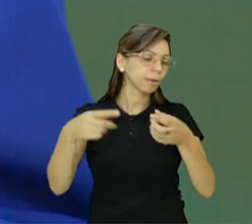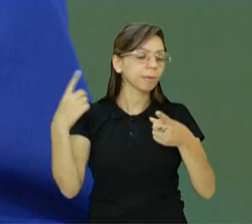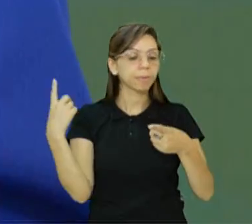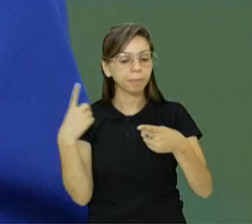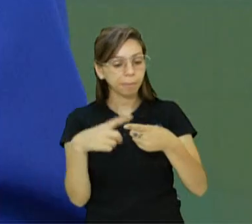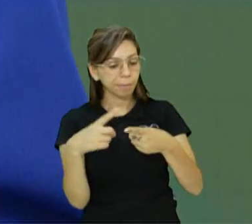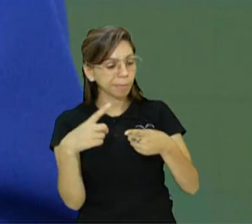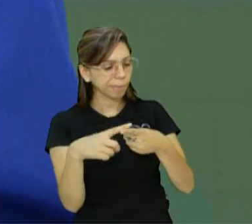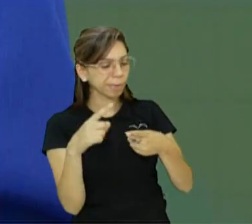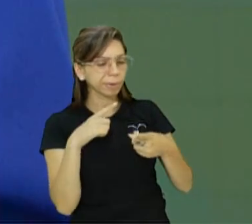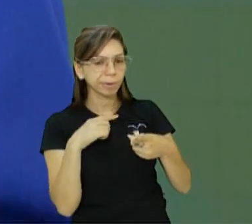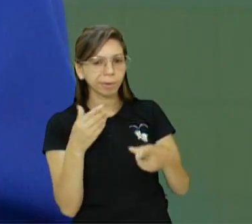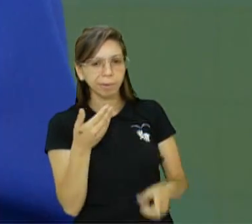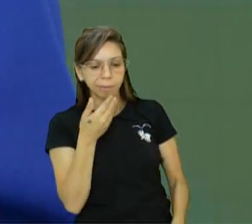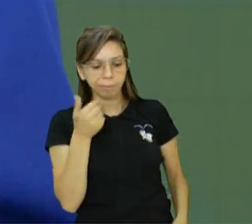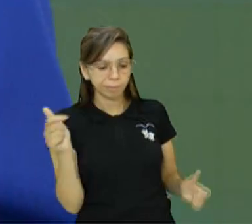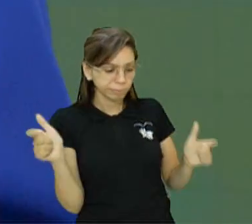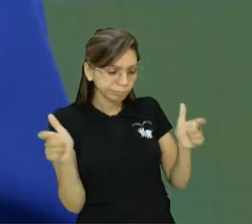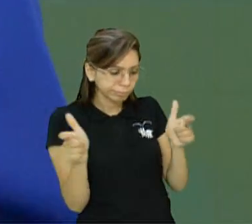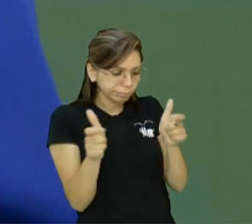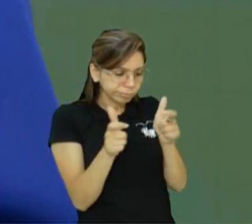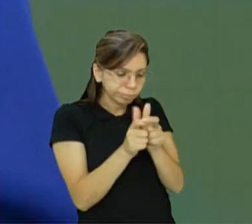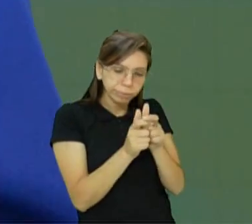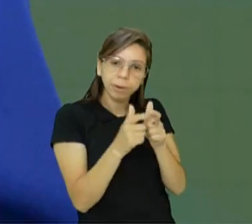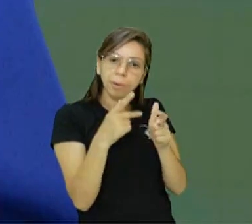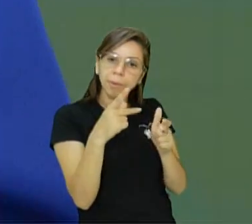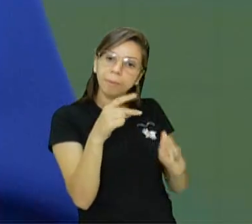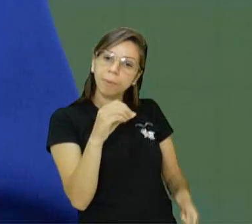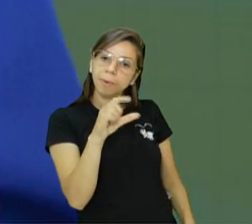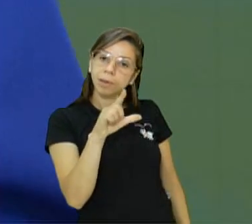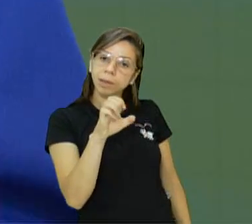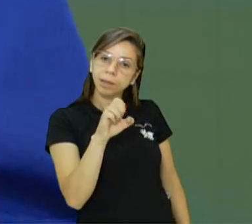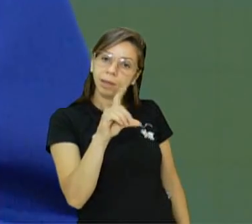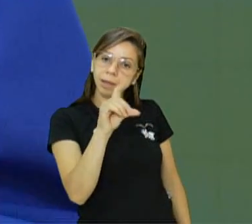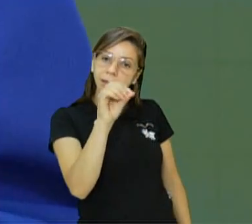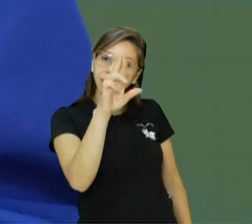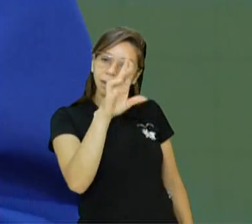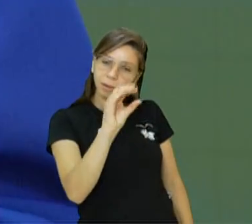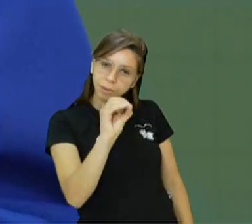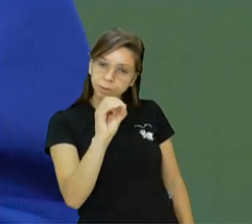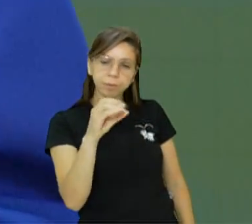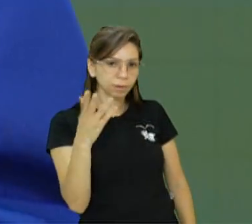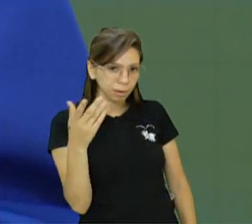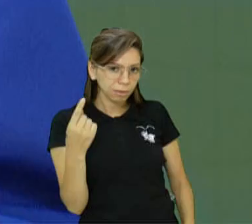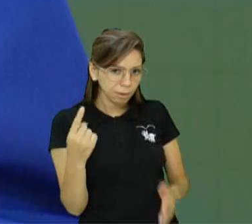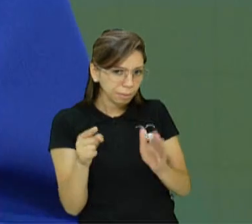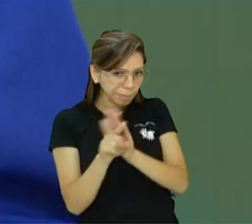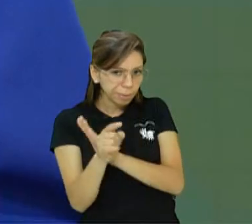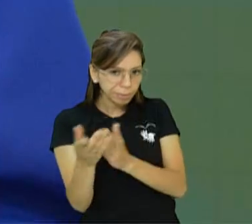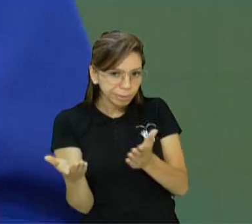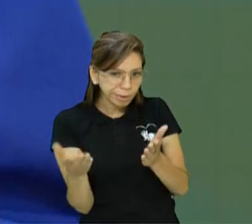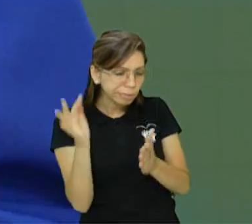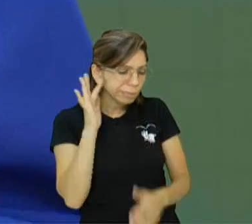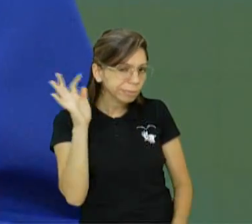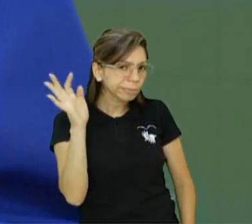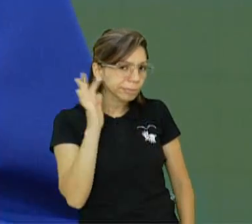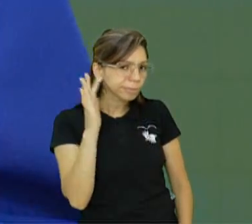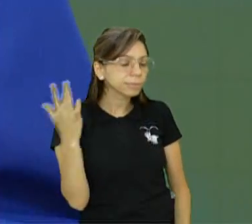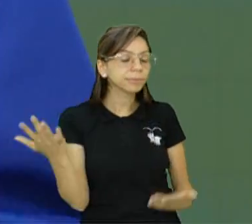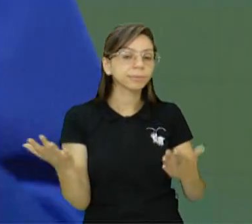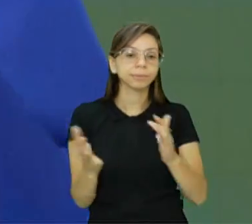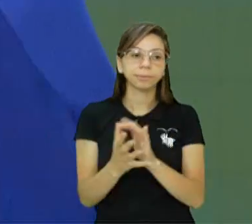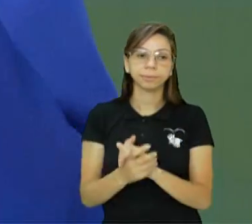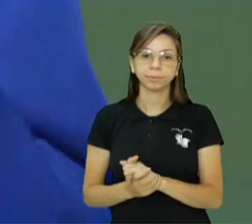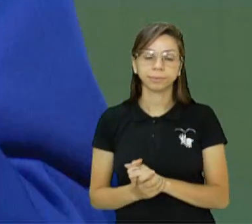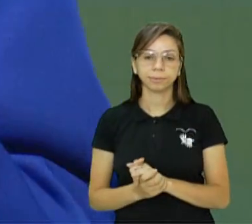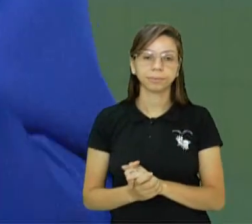que ele é o menor poliedro que eu posso formar? Lembram que eu deixei essa pergunta no ar para vocês pensarem? Então, olhem aqui,